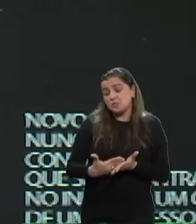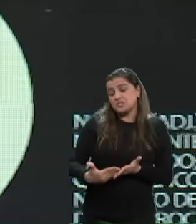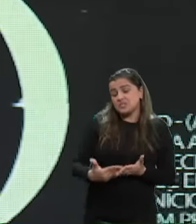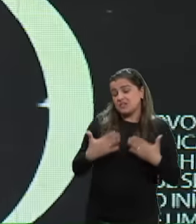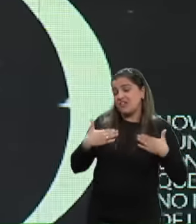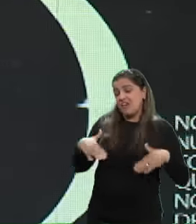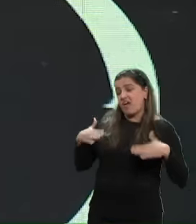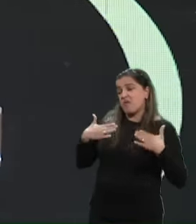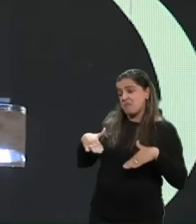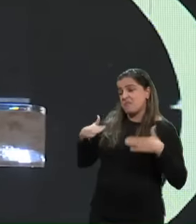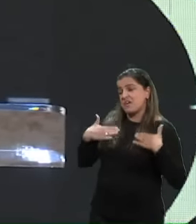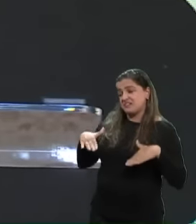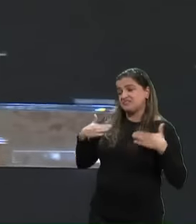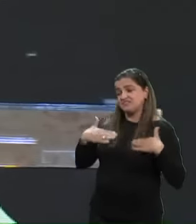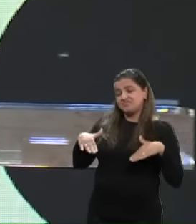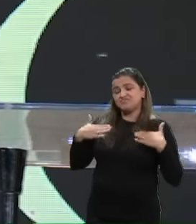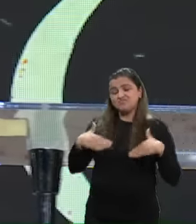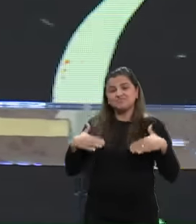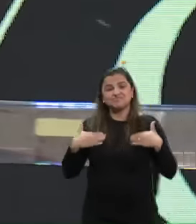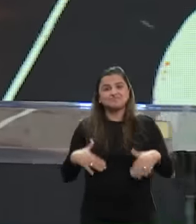Fica tranquilo que é de graça.